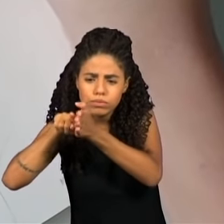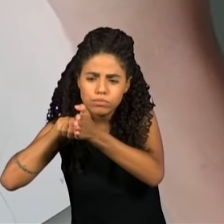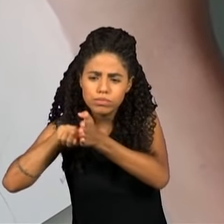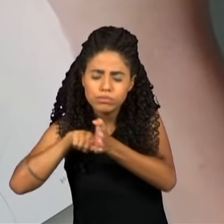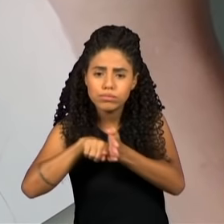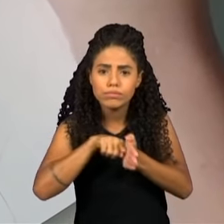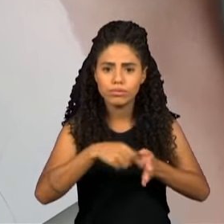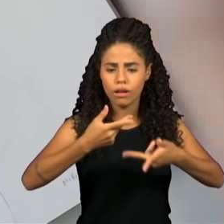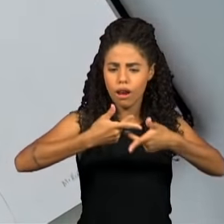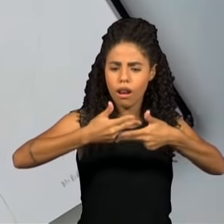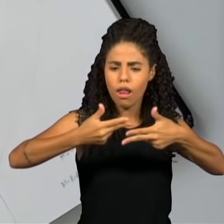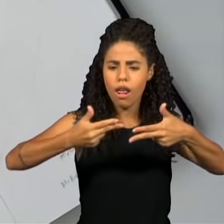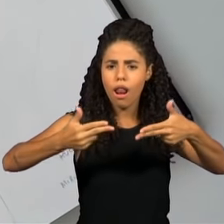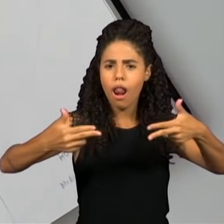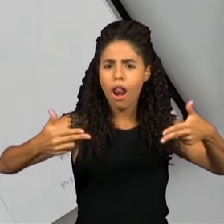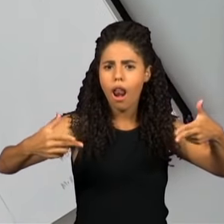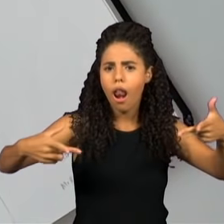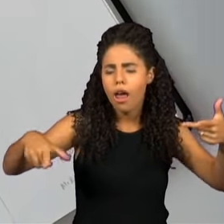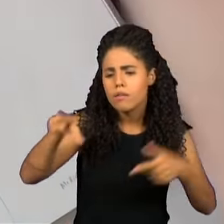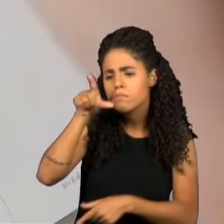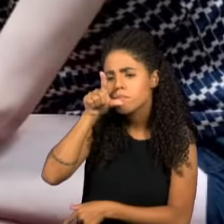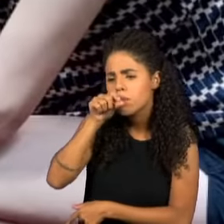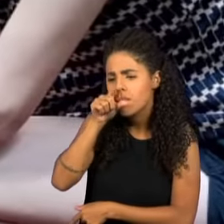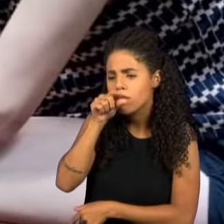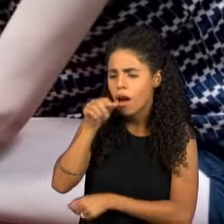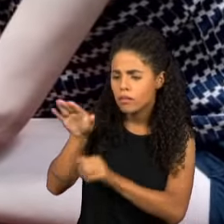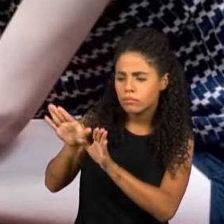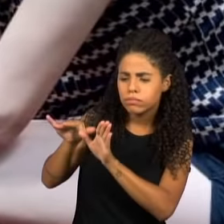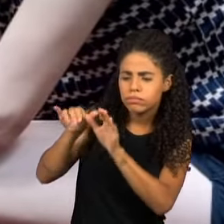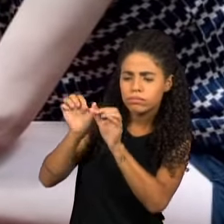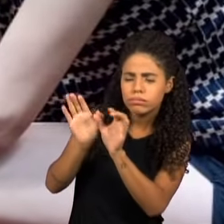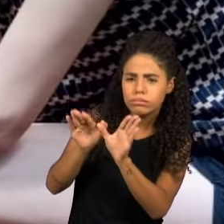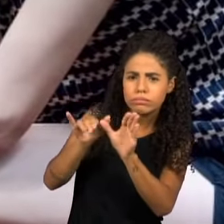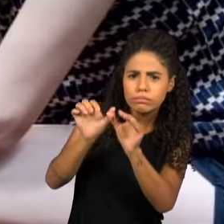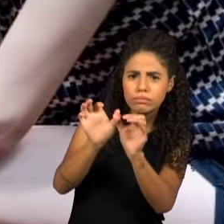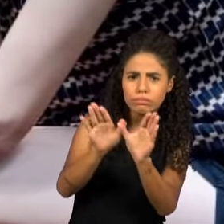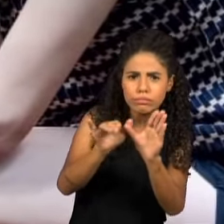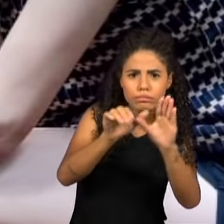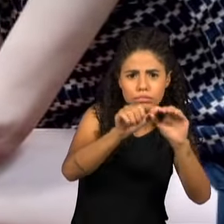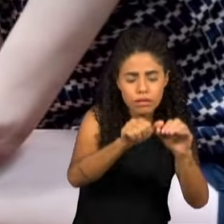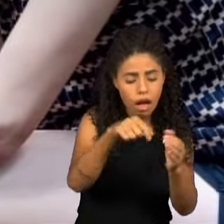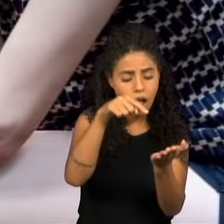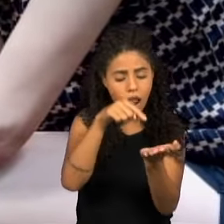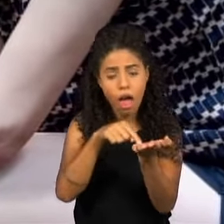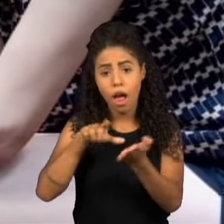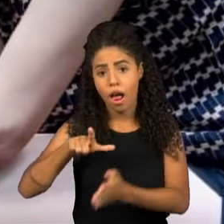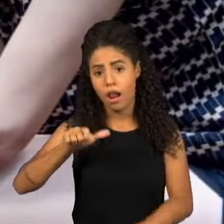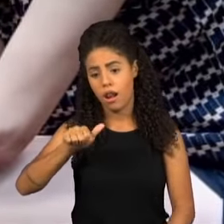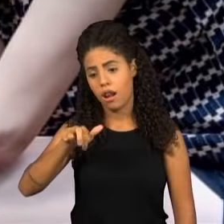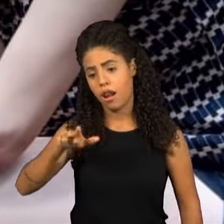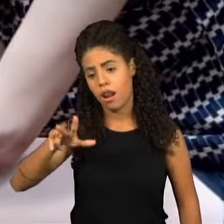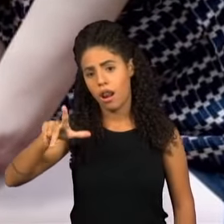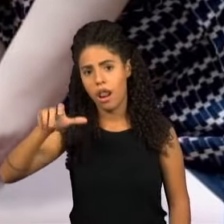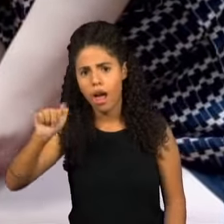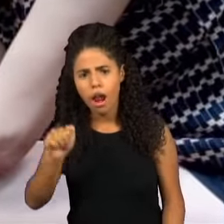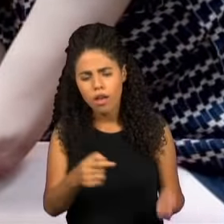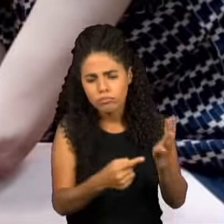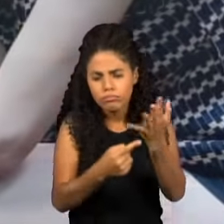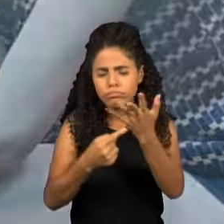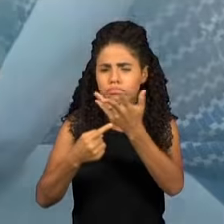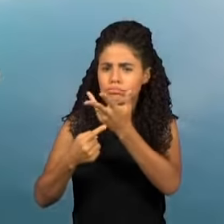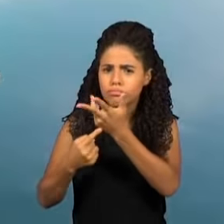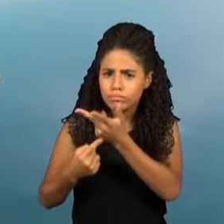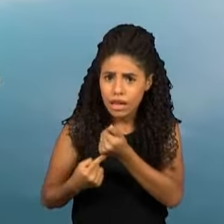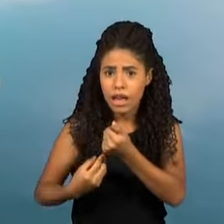várias espécies de aves. Os bordados da artista têxtil Laura Delavec, que nasceu e vive em